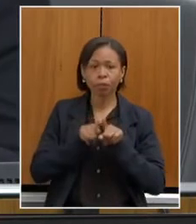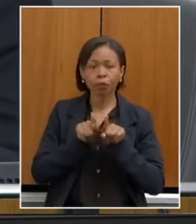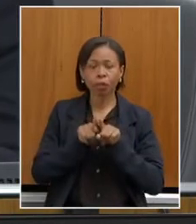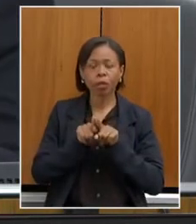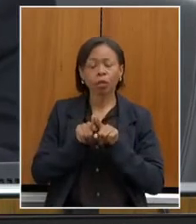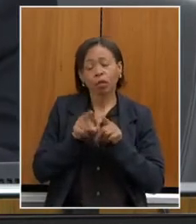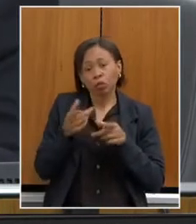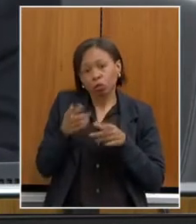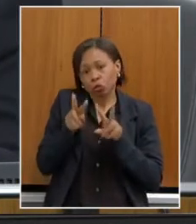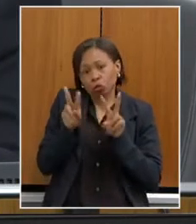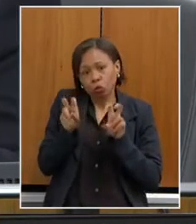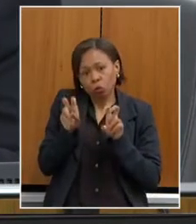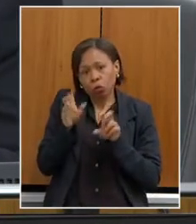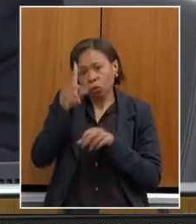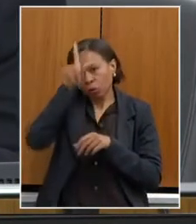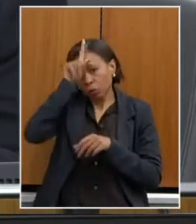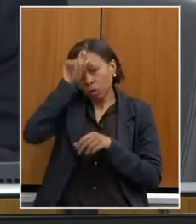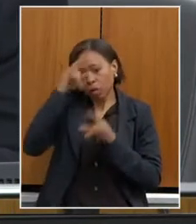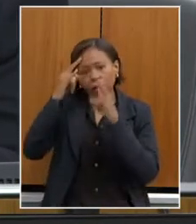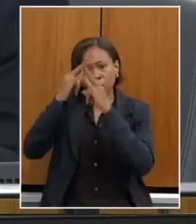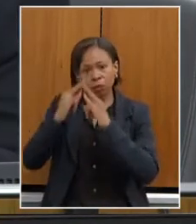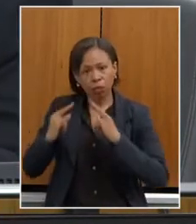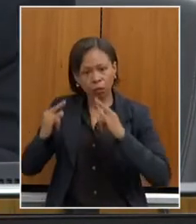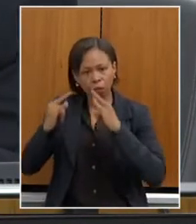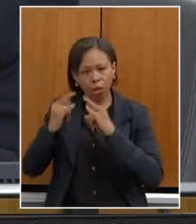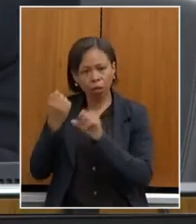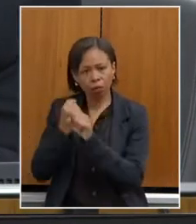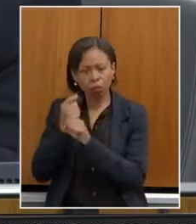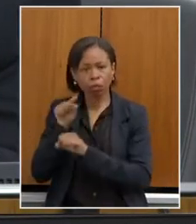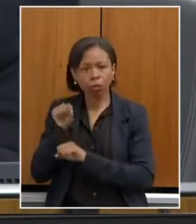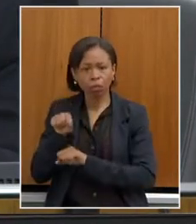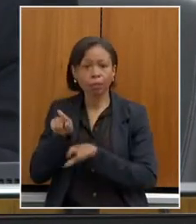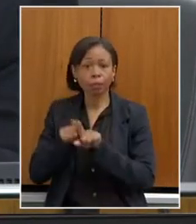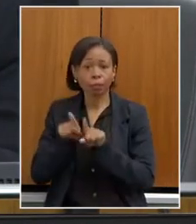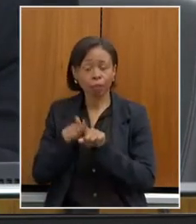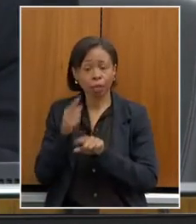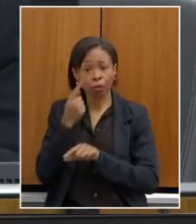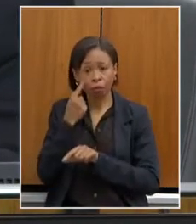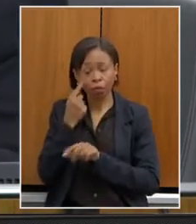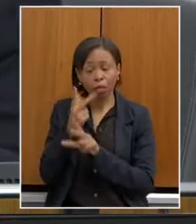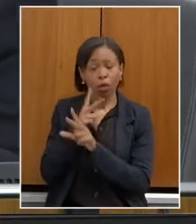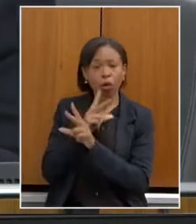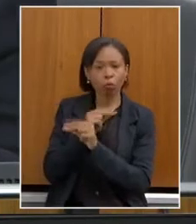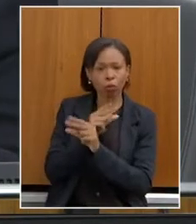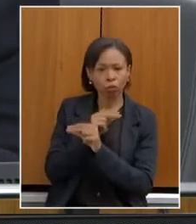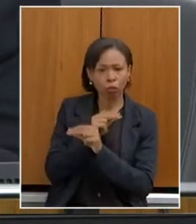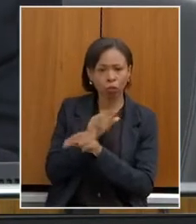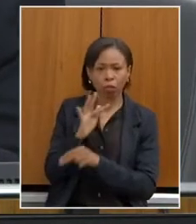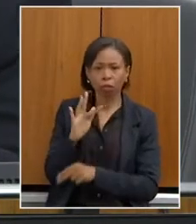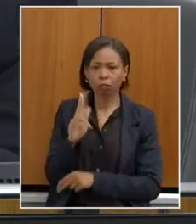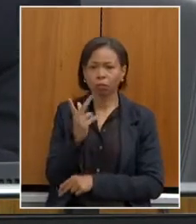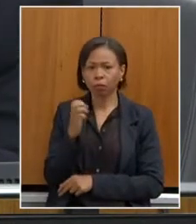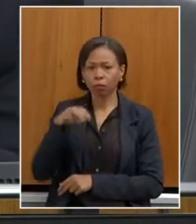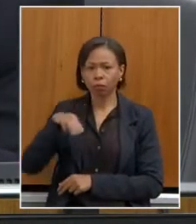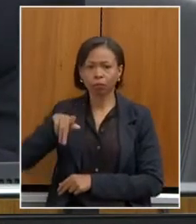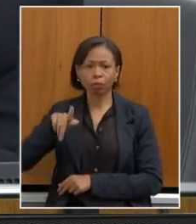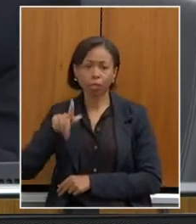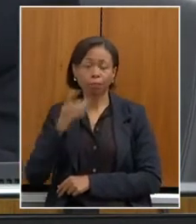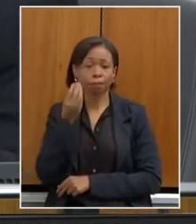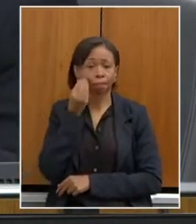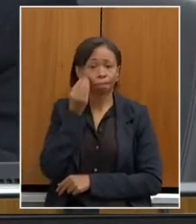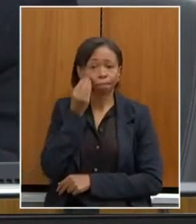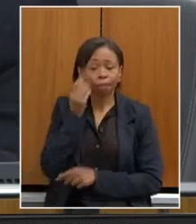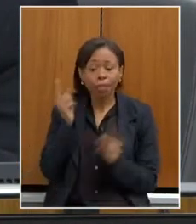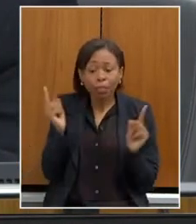para que a gente consiga de alguma forma junto com a Garrade o hospital de Patos da FEMIG a gente consiga em curto prazo